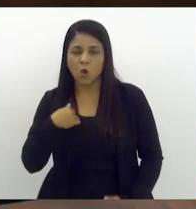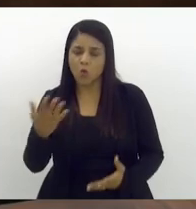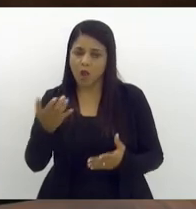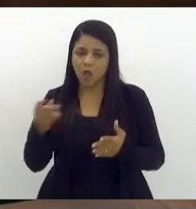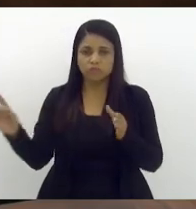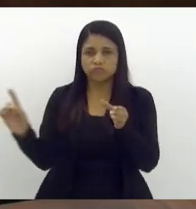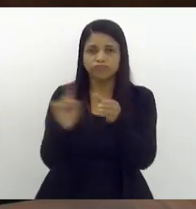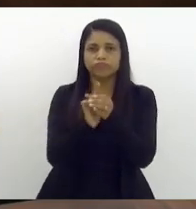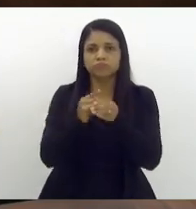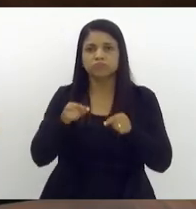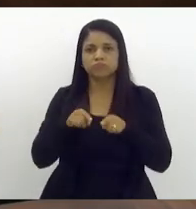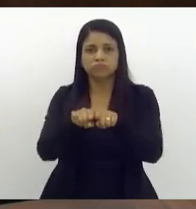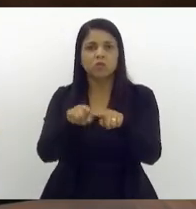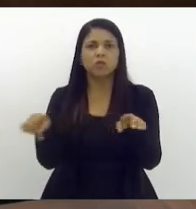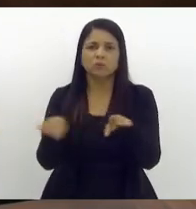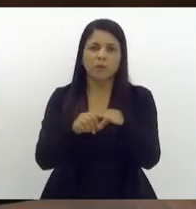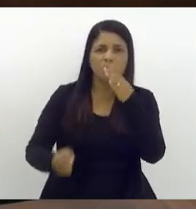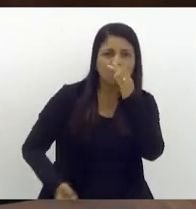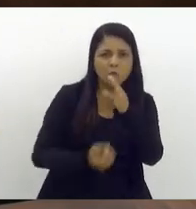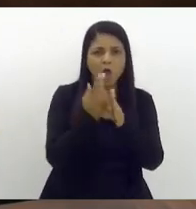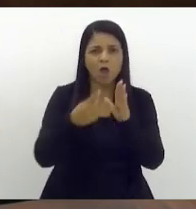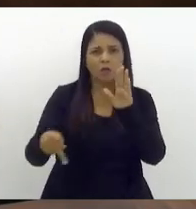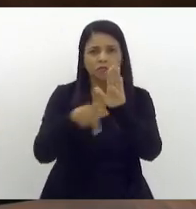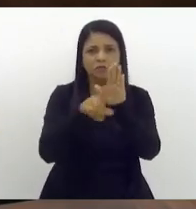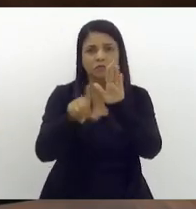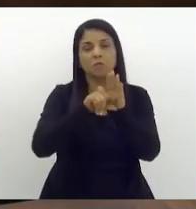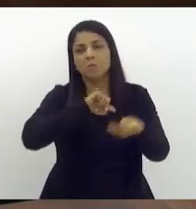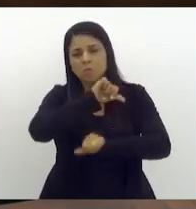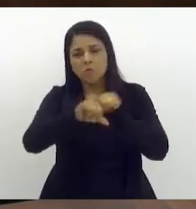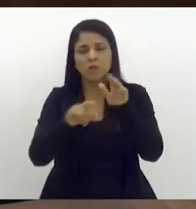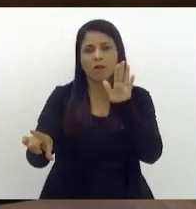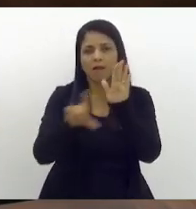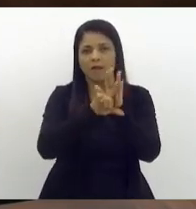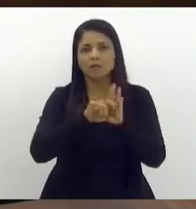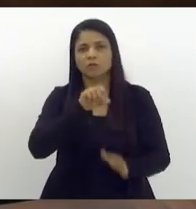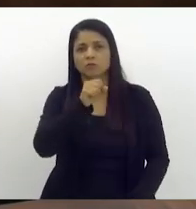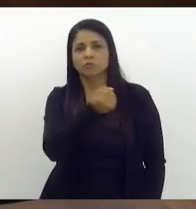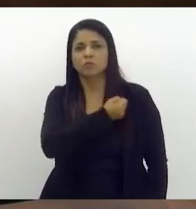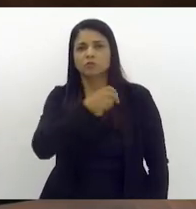tenho um projeto nessa casa também que altera a lei de número